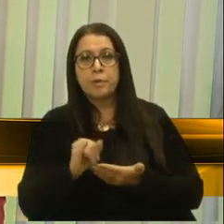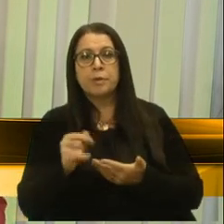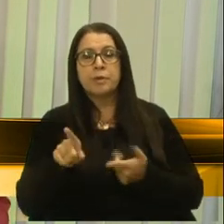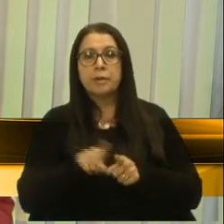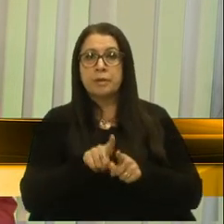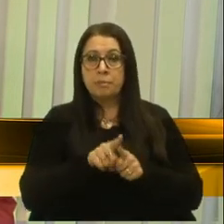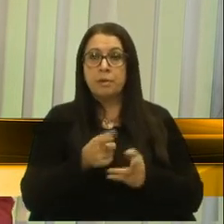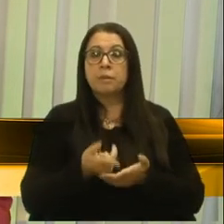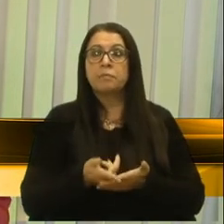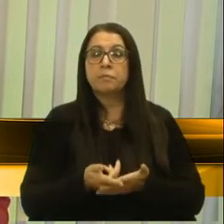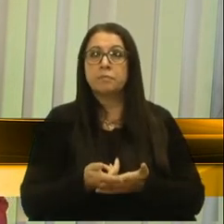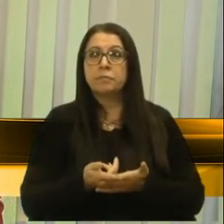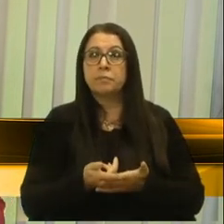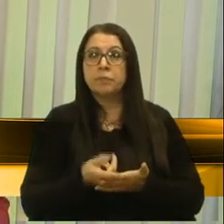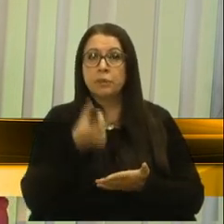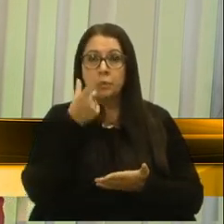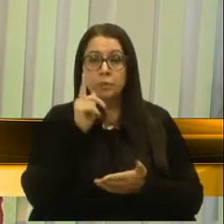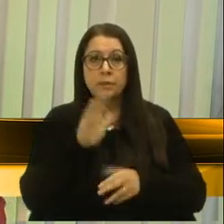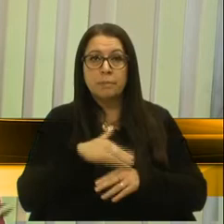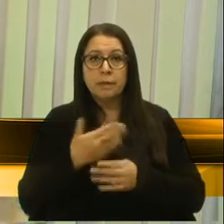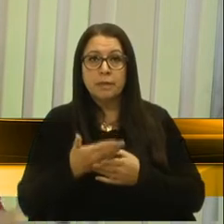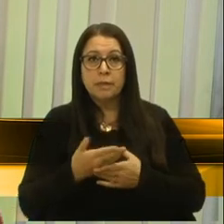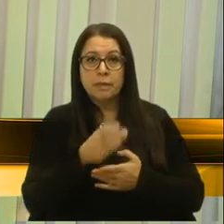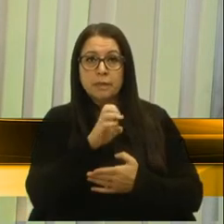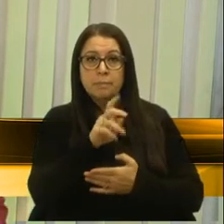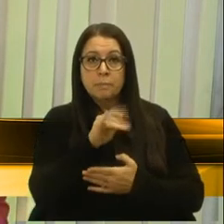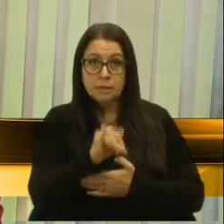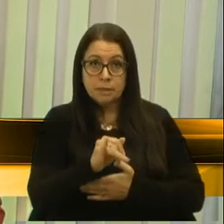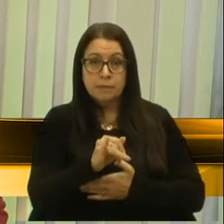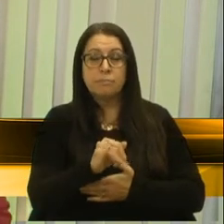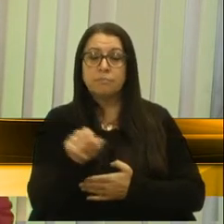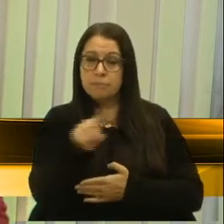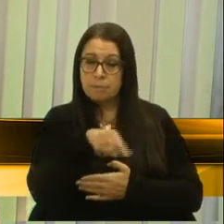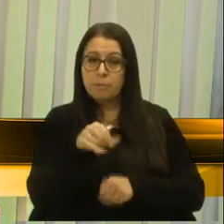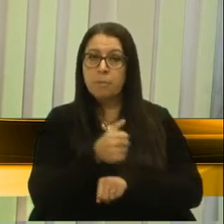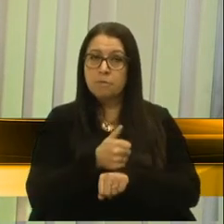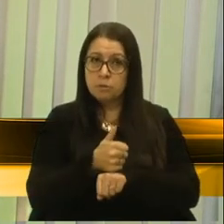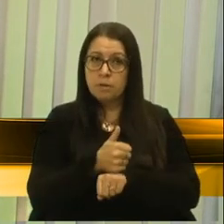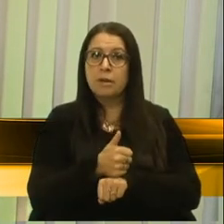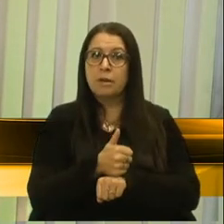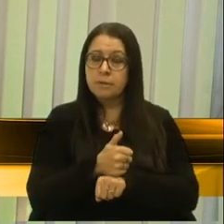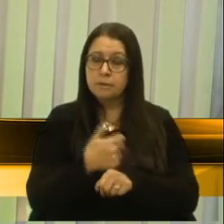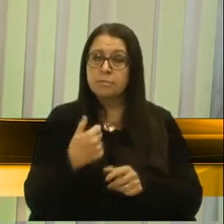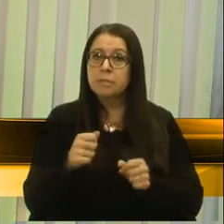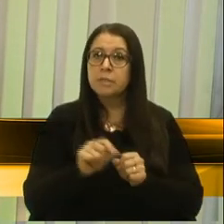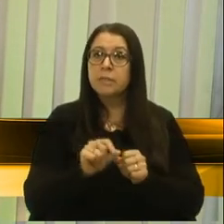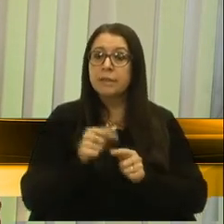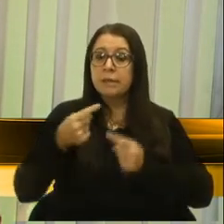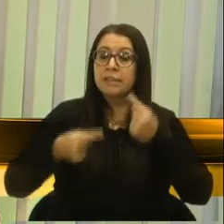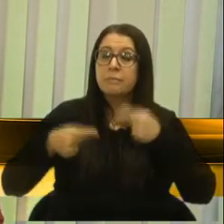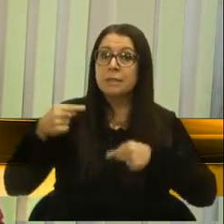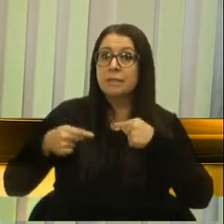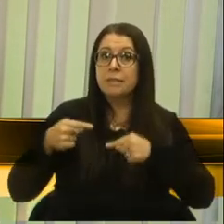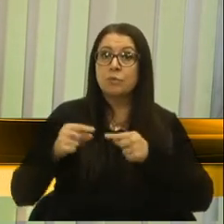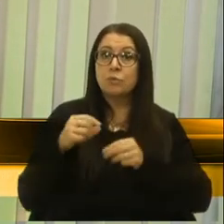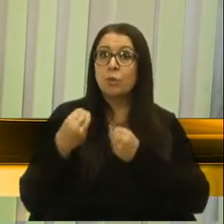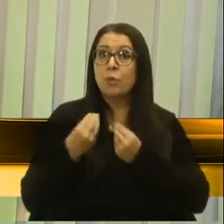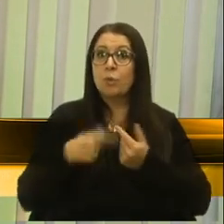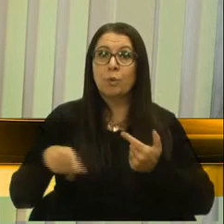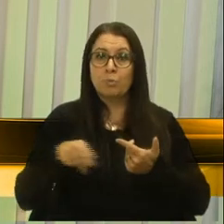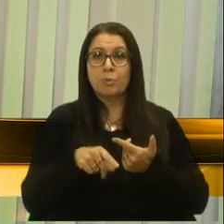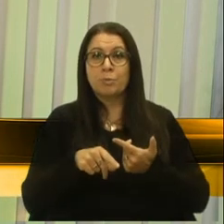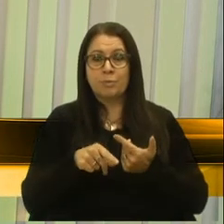também de conseguir mais EPIs para os profissionais de saúde, mas a gente precisa estar debatendo a condição,